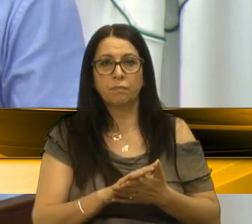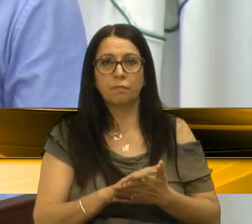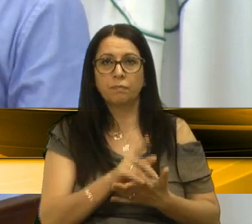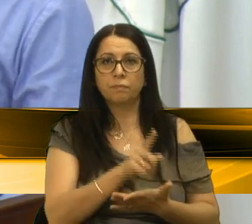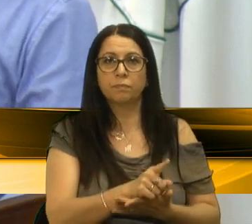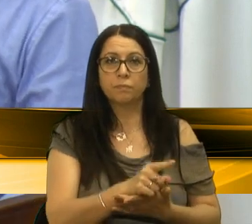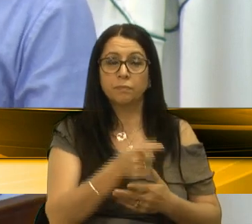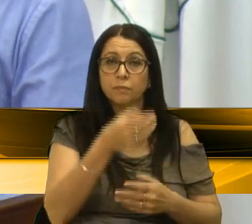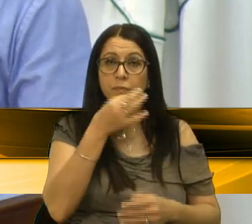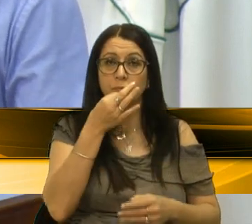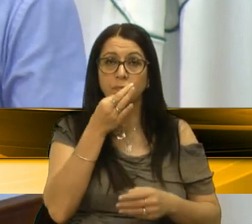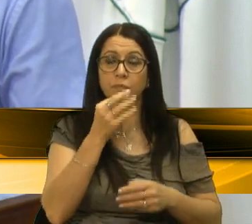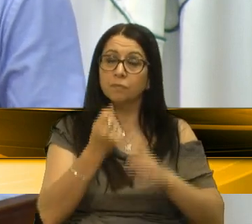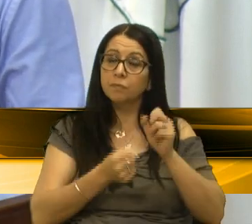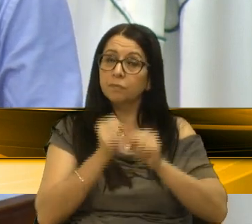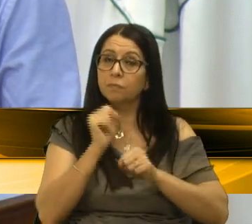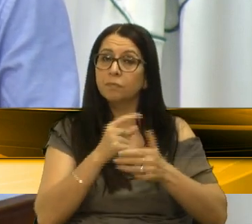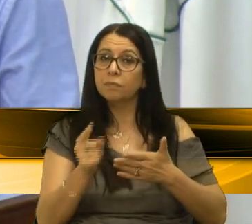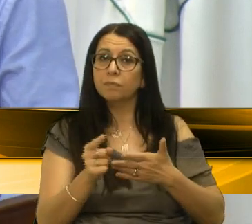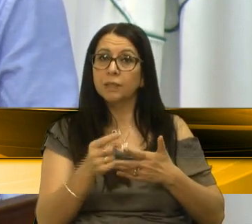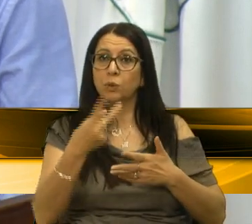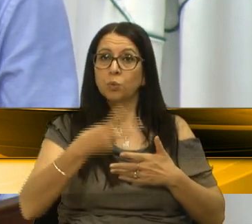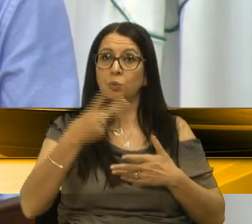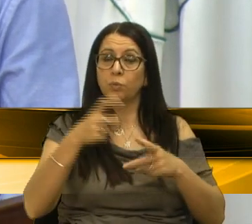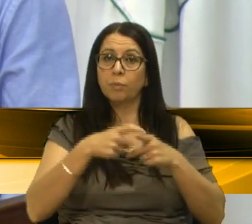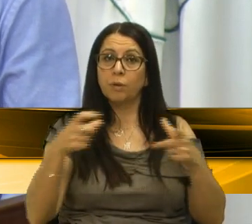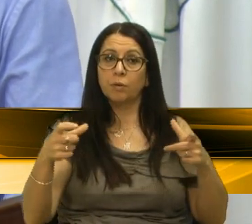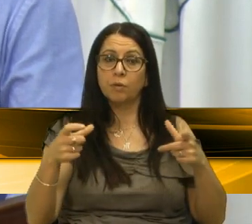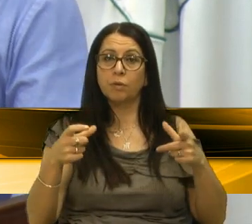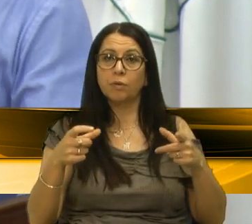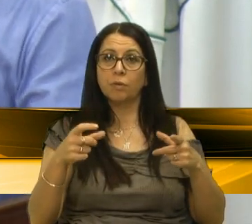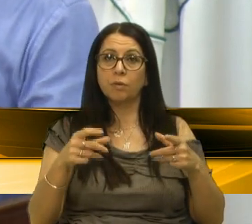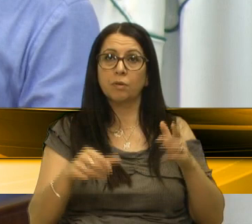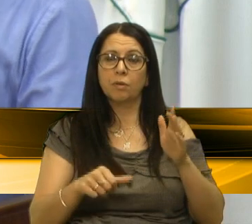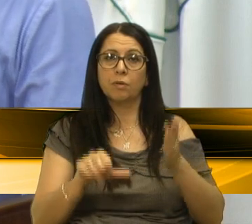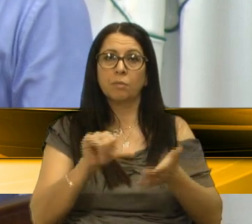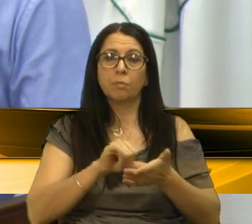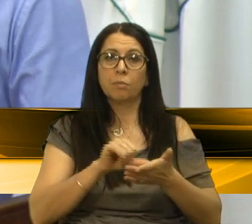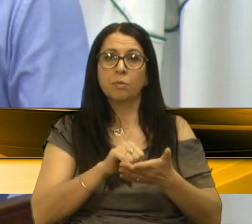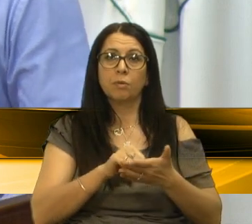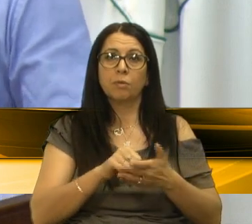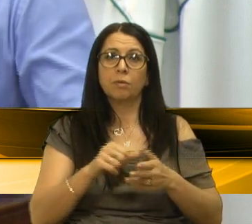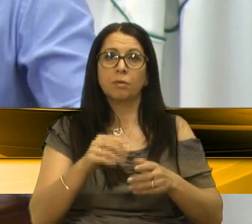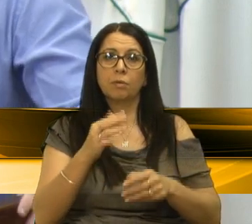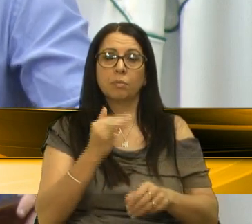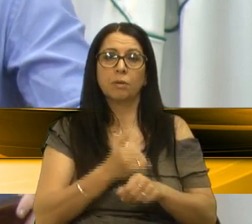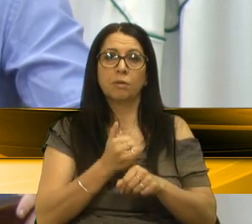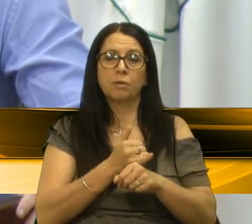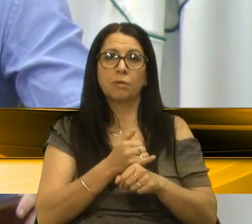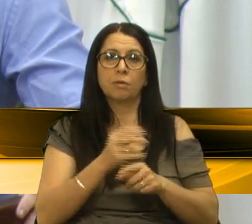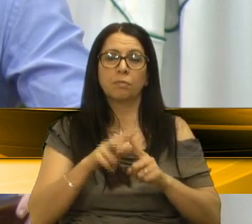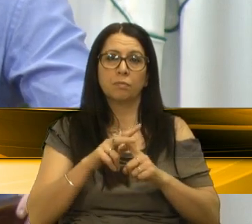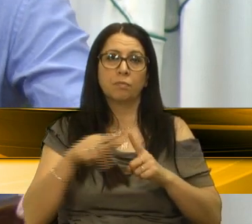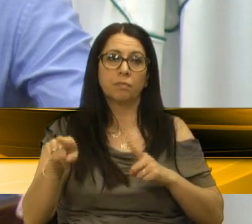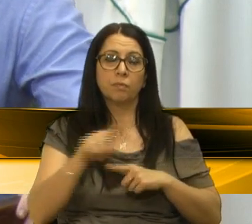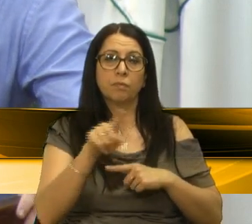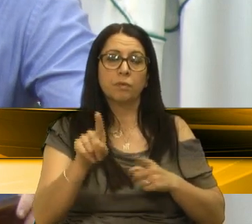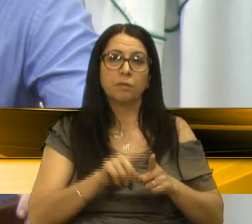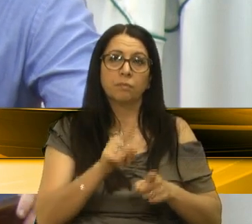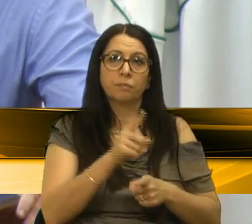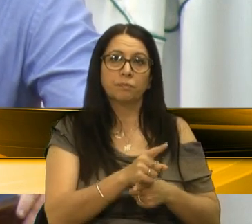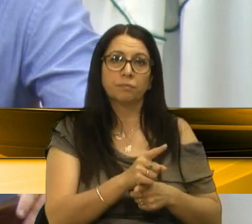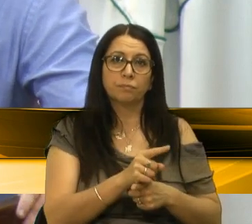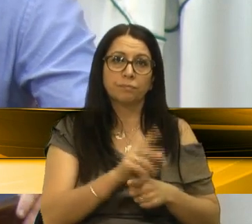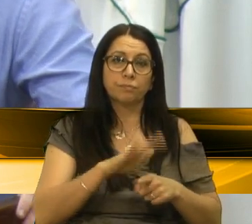do Sul da indústria, que é o segundo maior polo metal mecânico deste país. A Caxias do agronegócio, que tem o